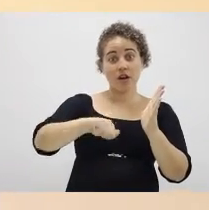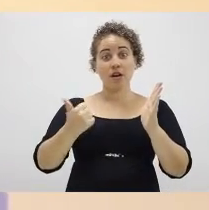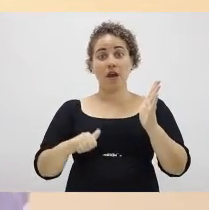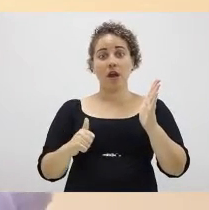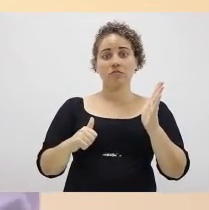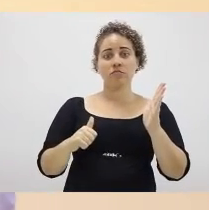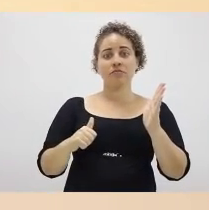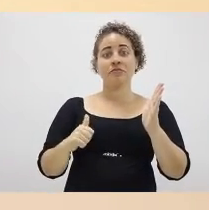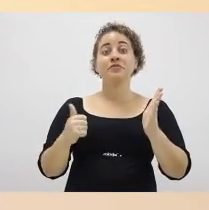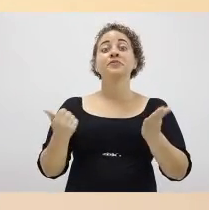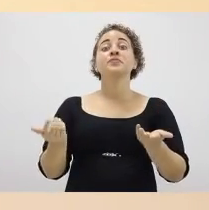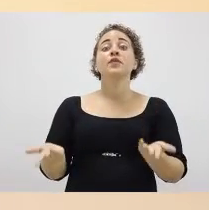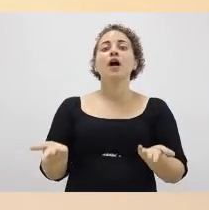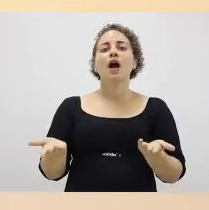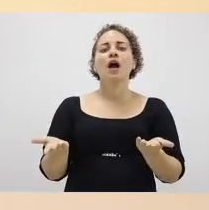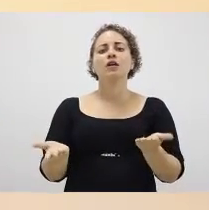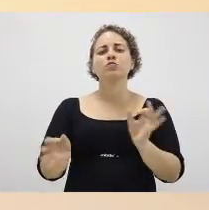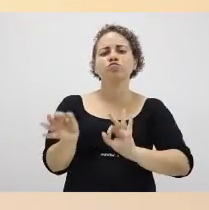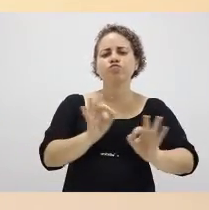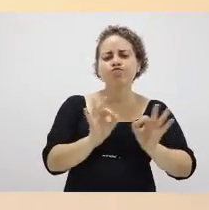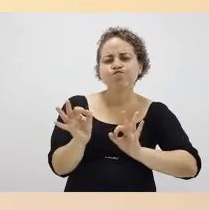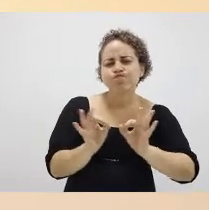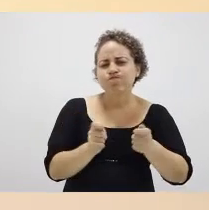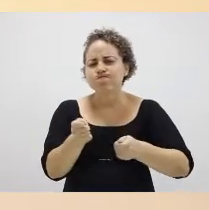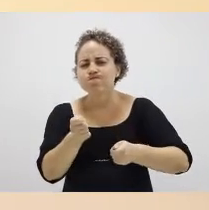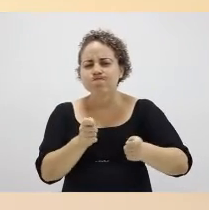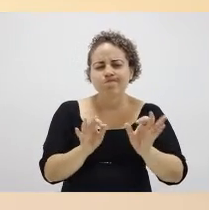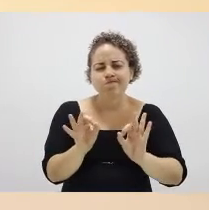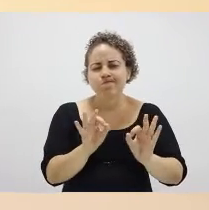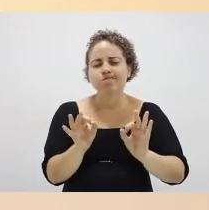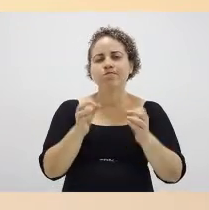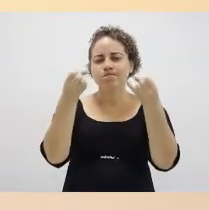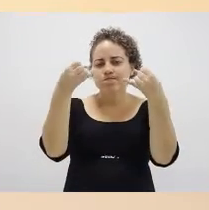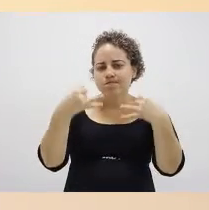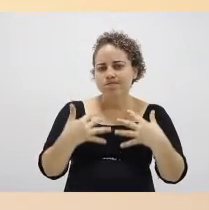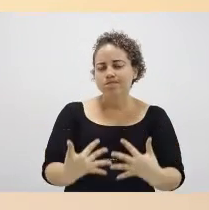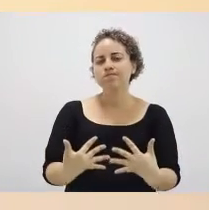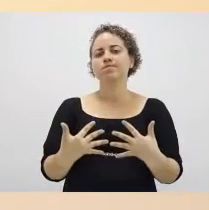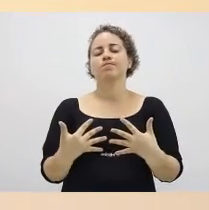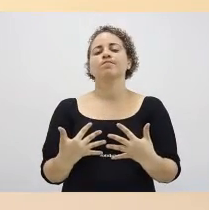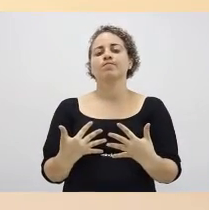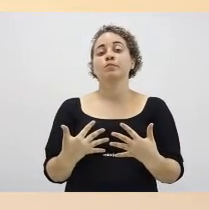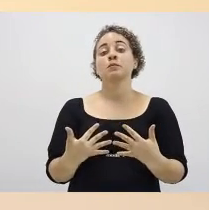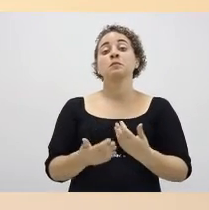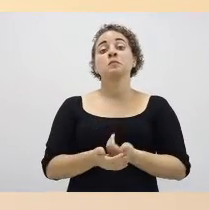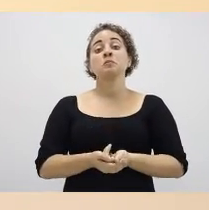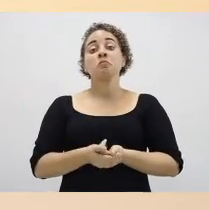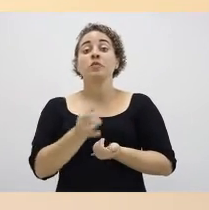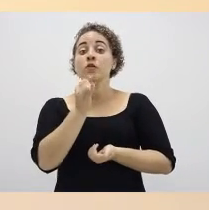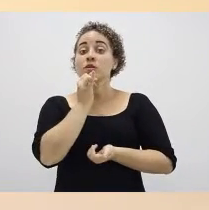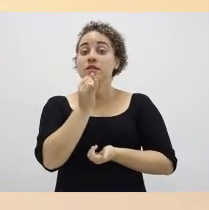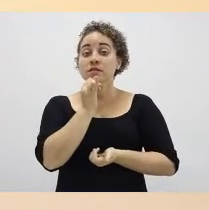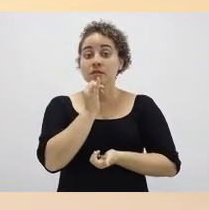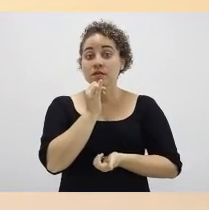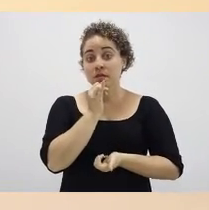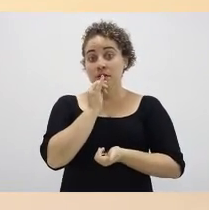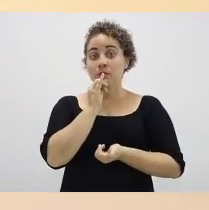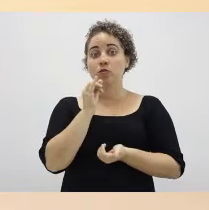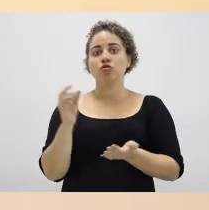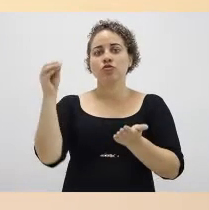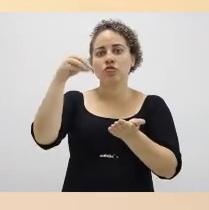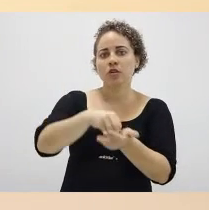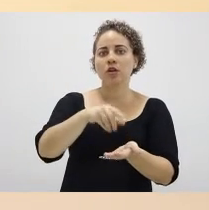essa calibragem? Adequações, ajustes nesse sistema. Nós vimos exemplos de aplicações na